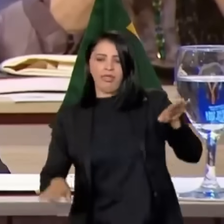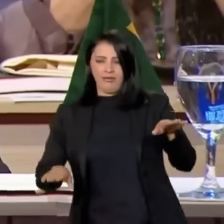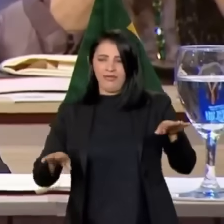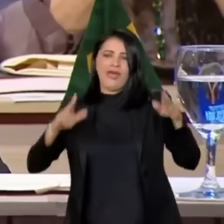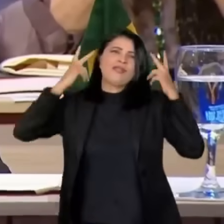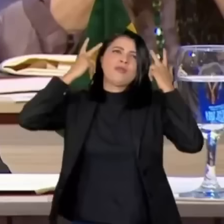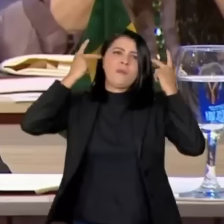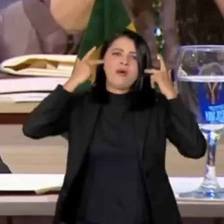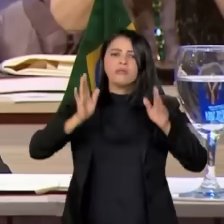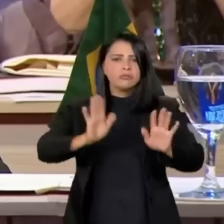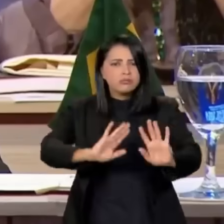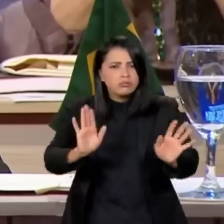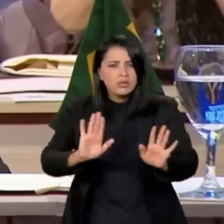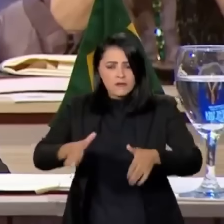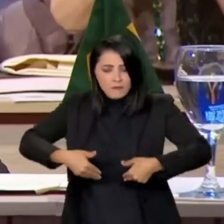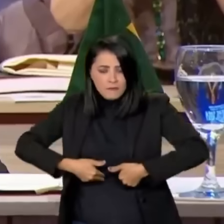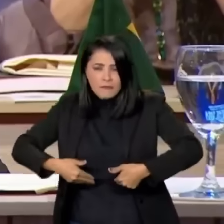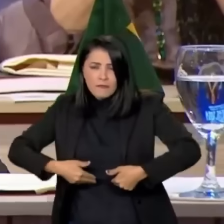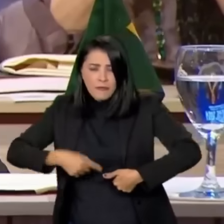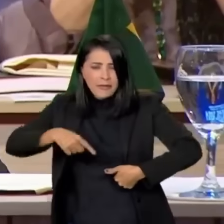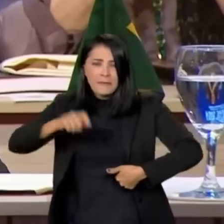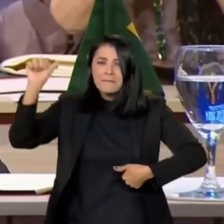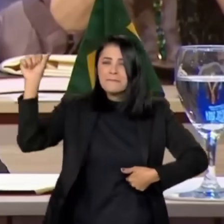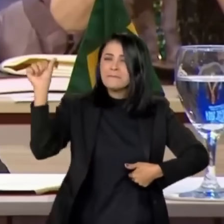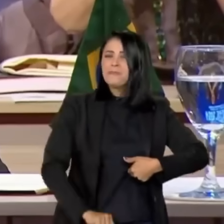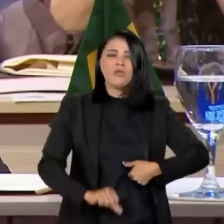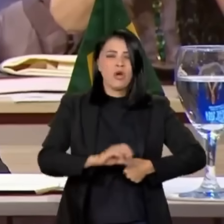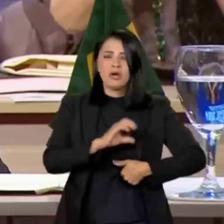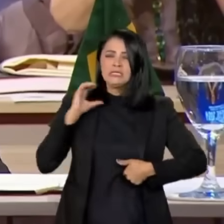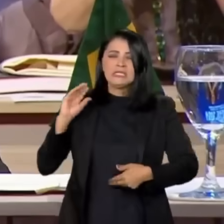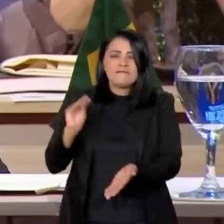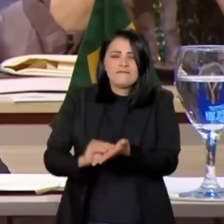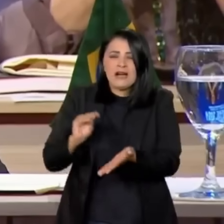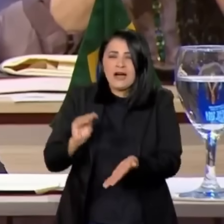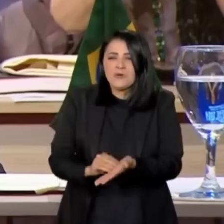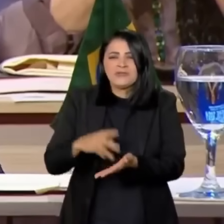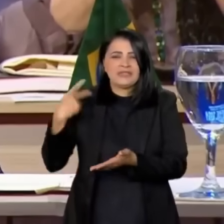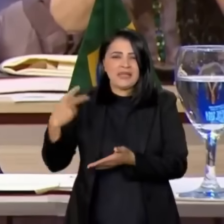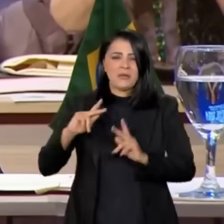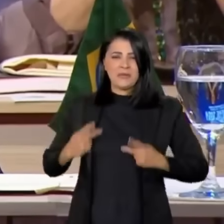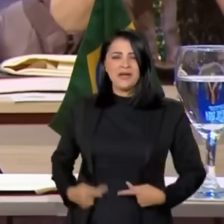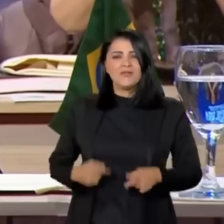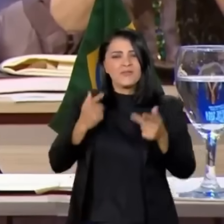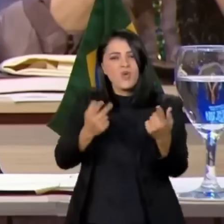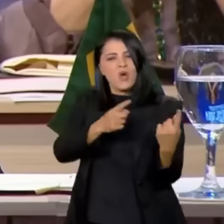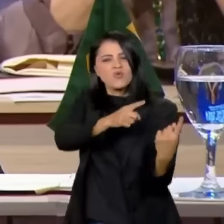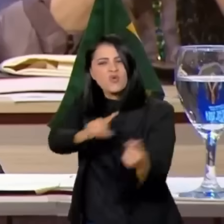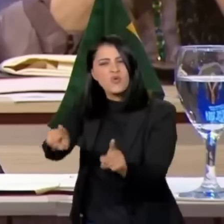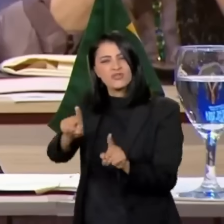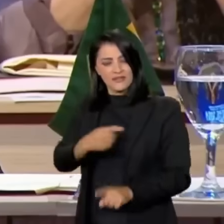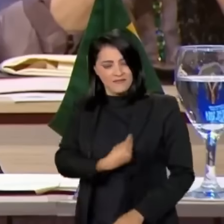A fome é a mais degradante das privações humanas. É um atentado à vida,